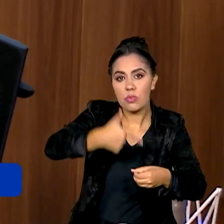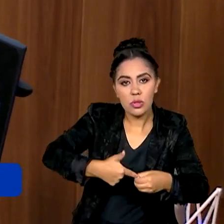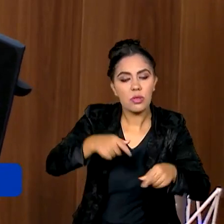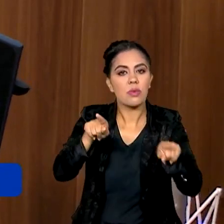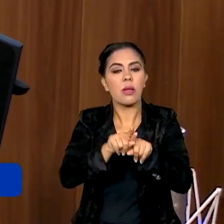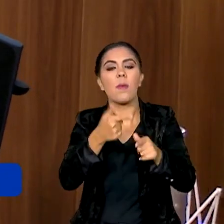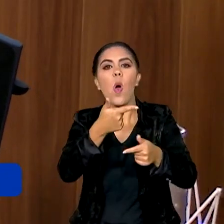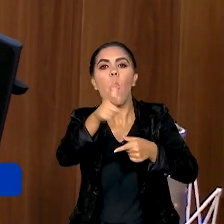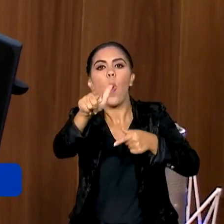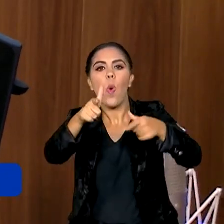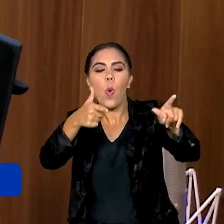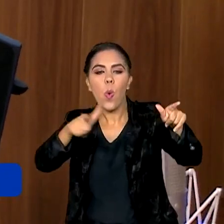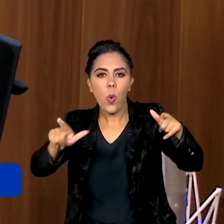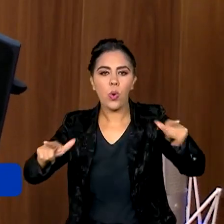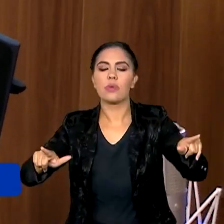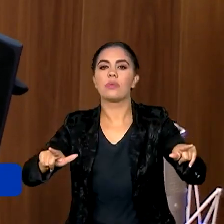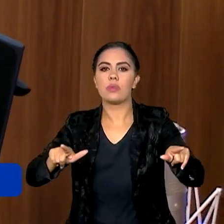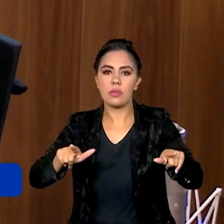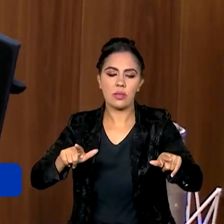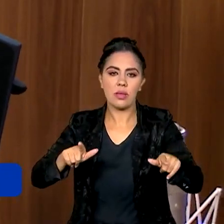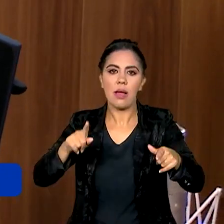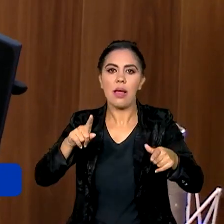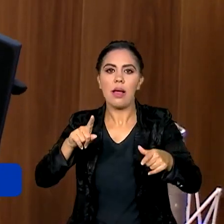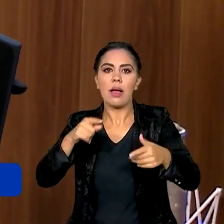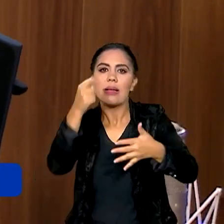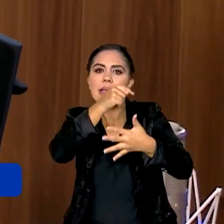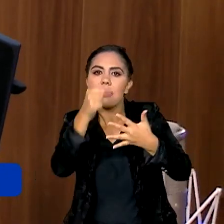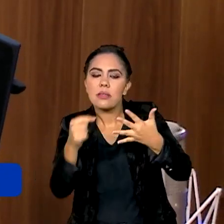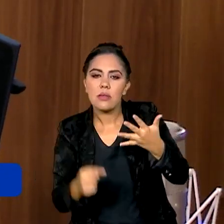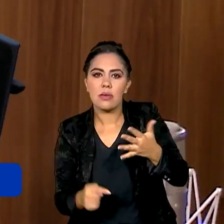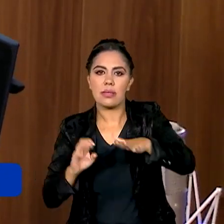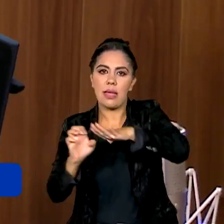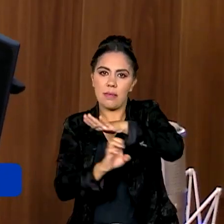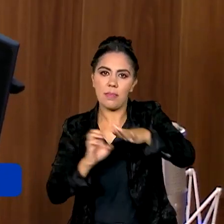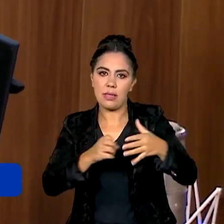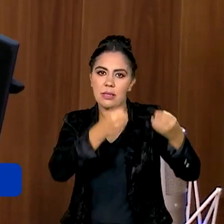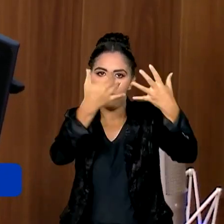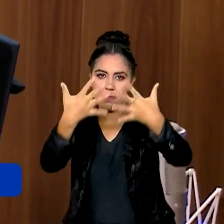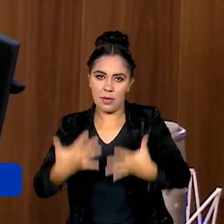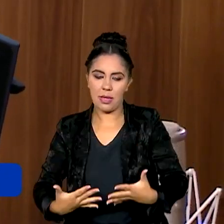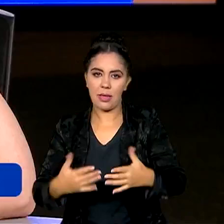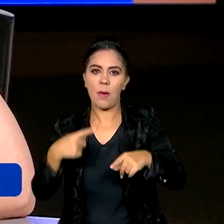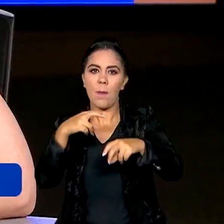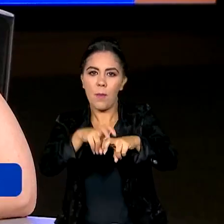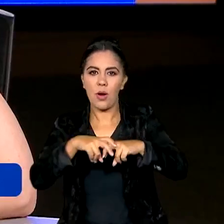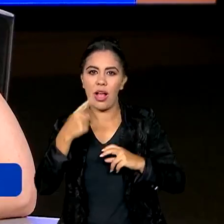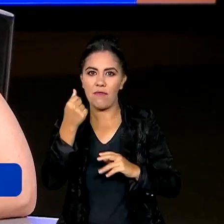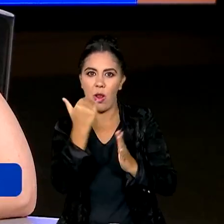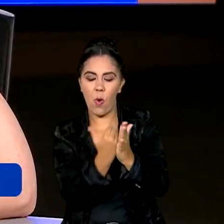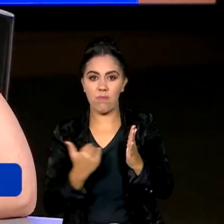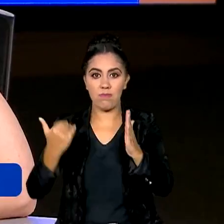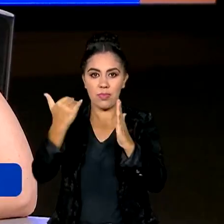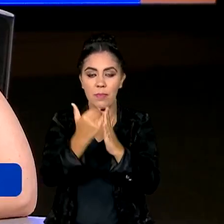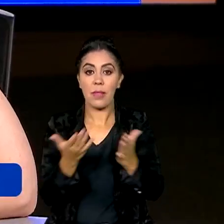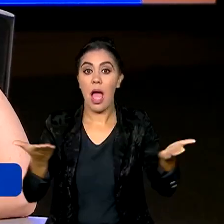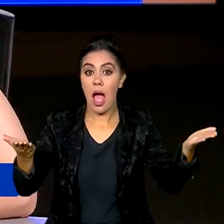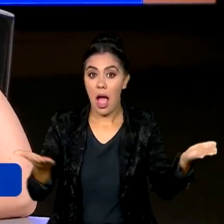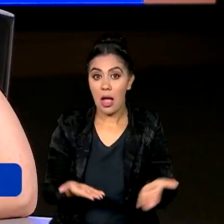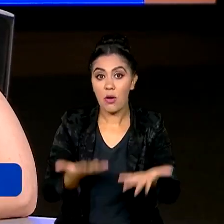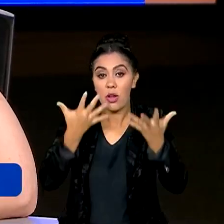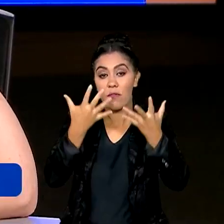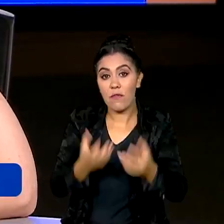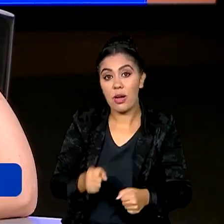componentes que as empresas apontam como custo elevado. E de Aracaju, nós vamos